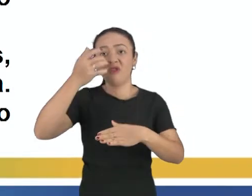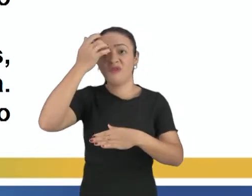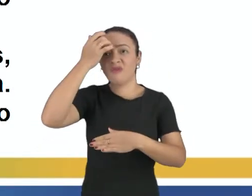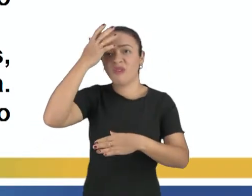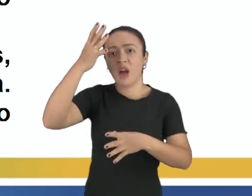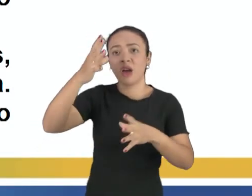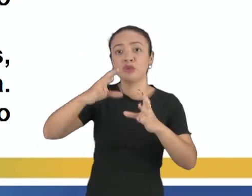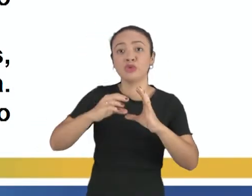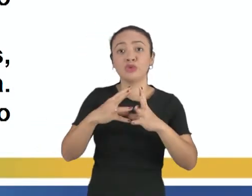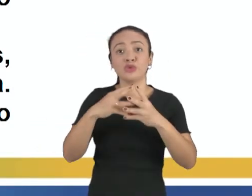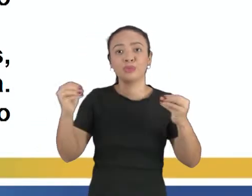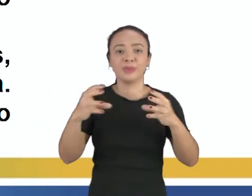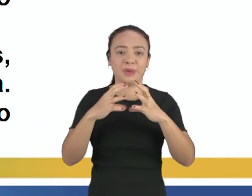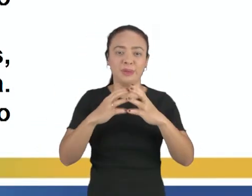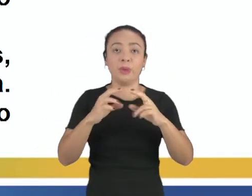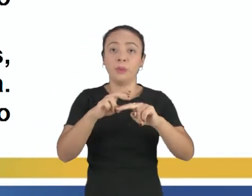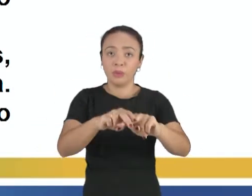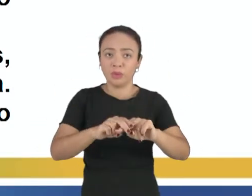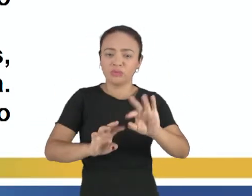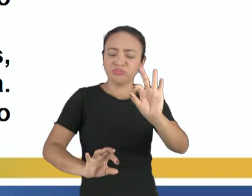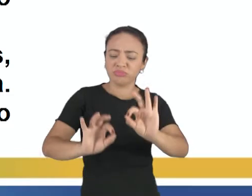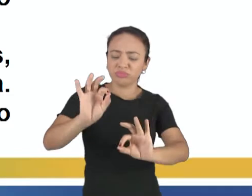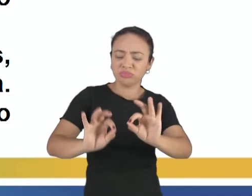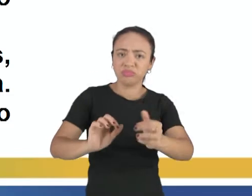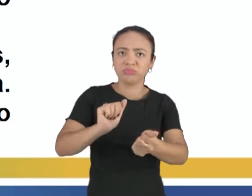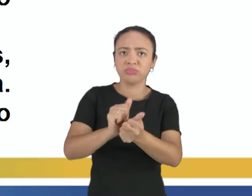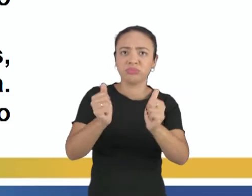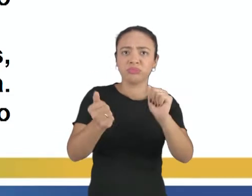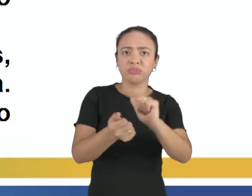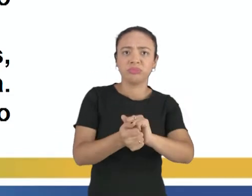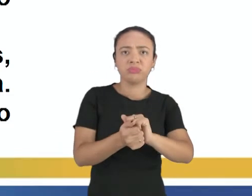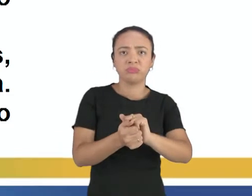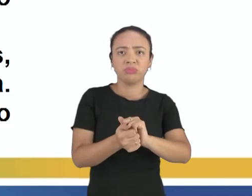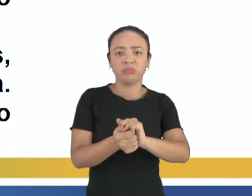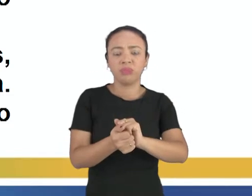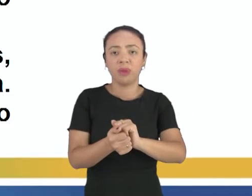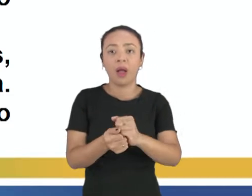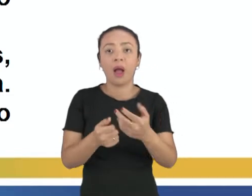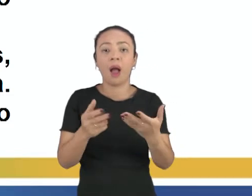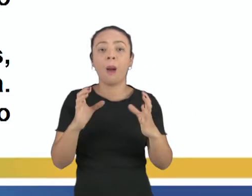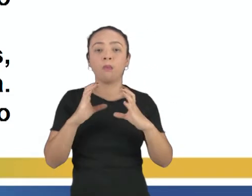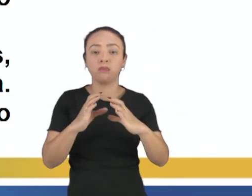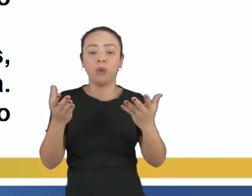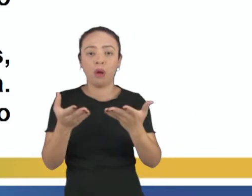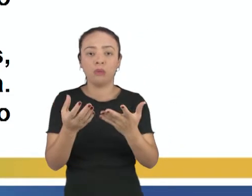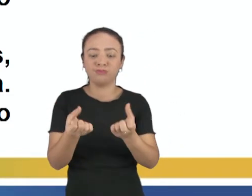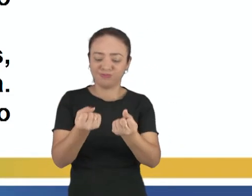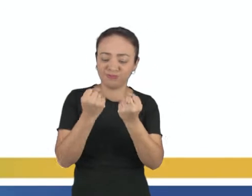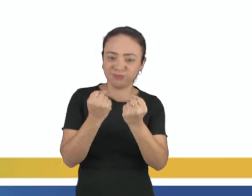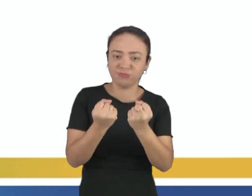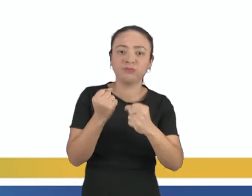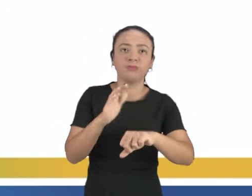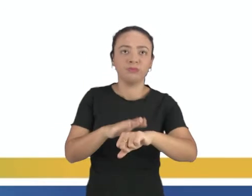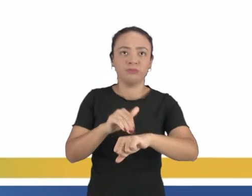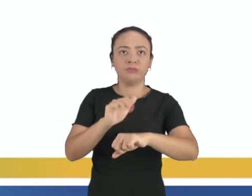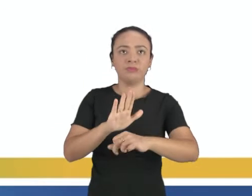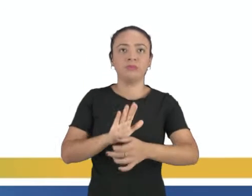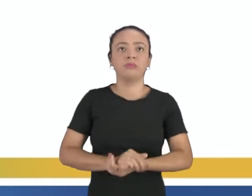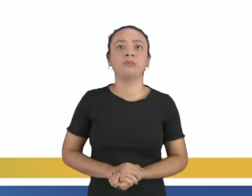quadra. Portanto, mediante observações, o seu peso foi sendo aumentado.